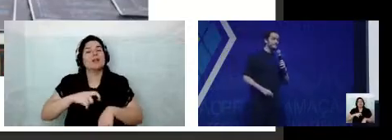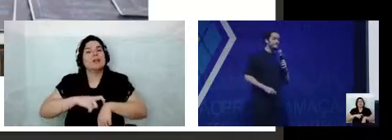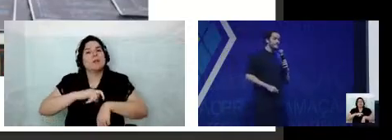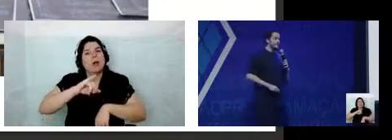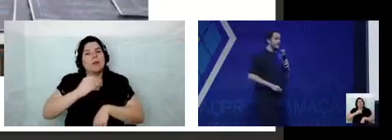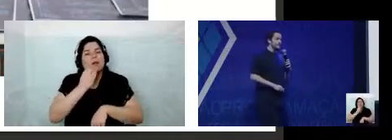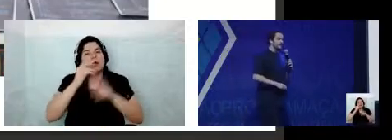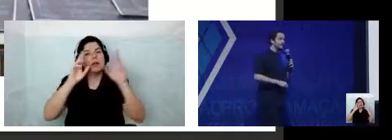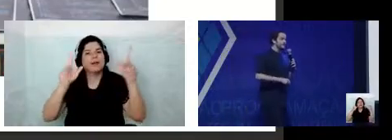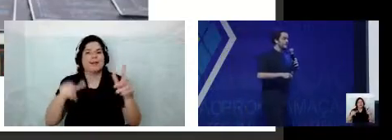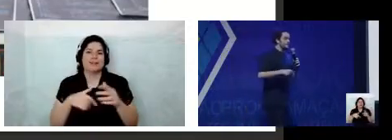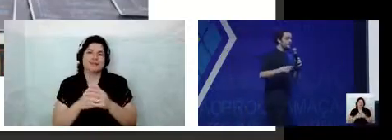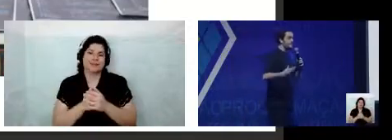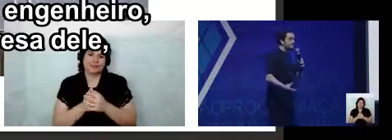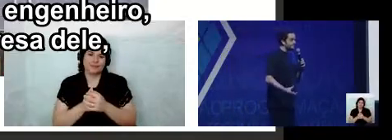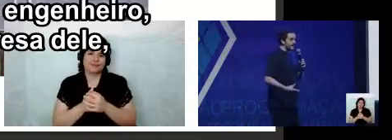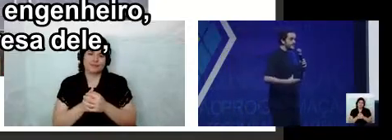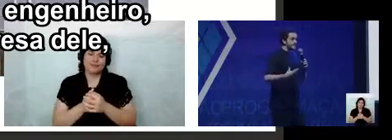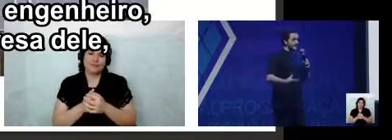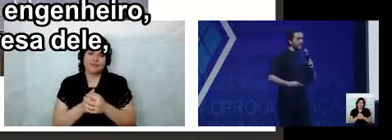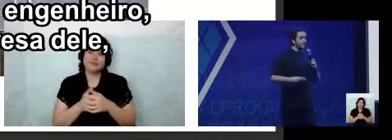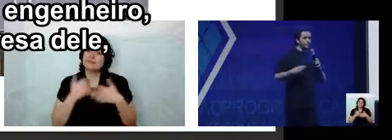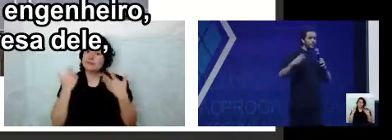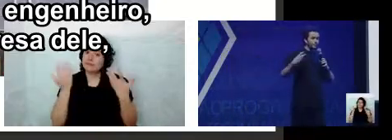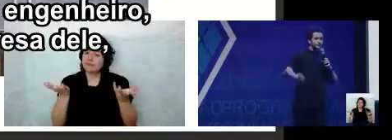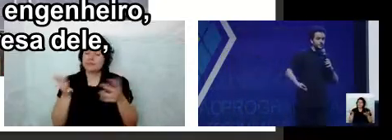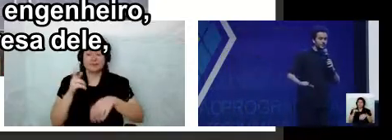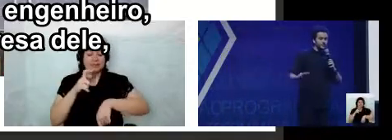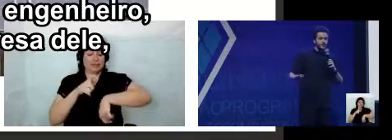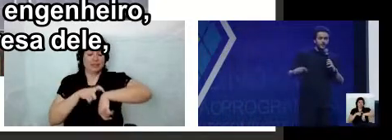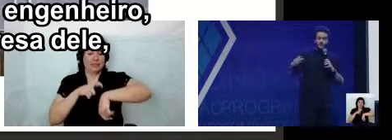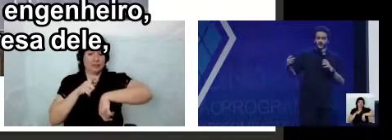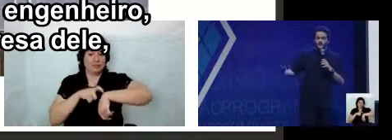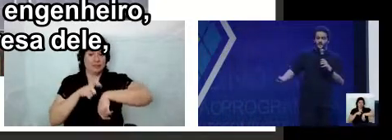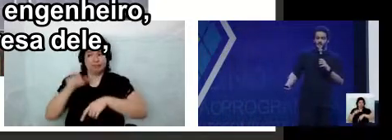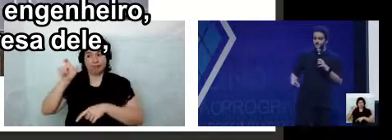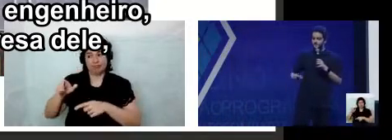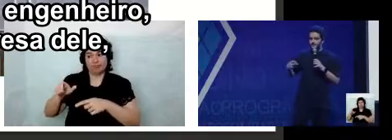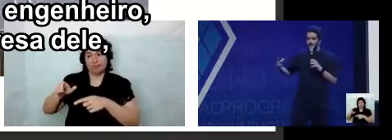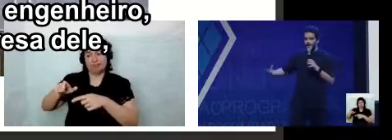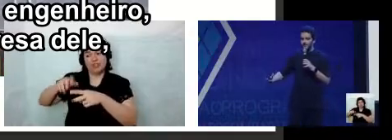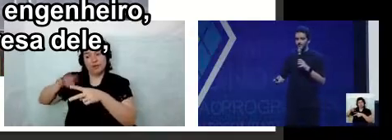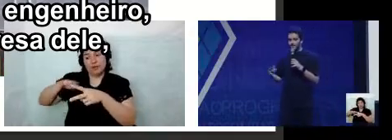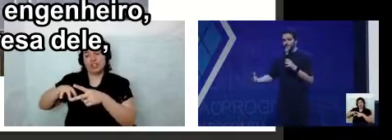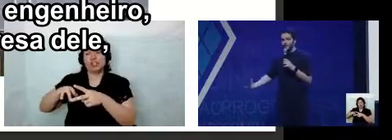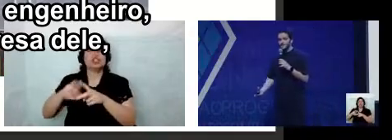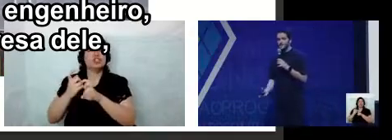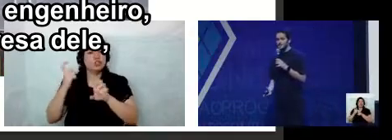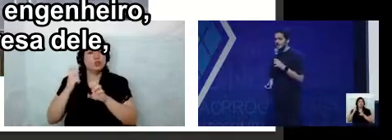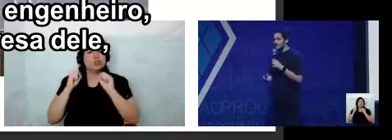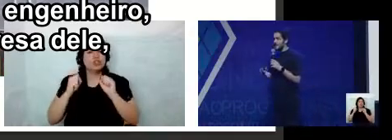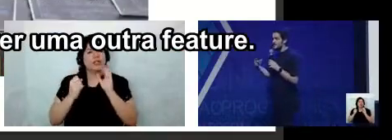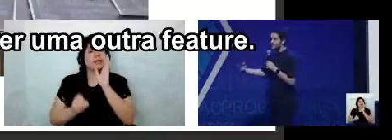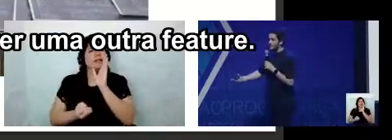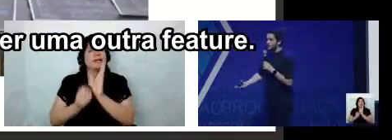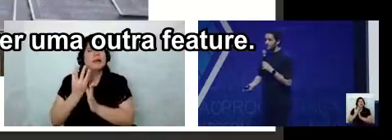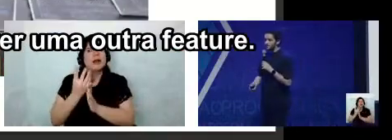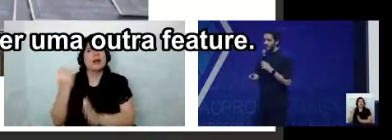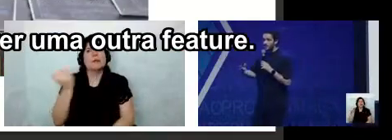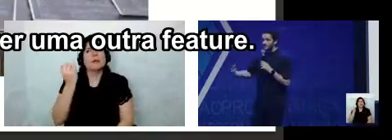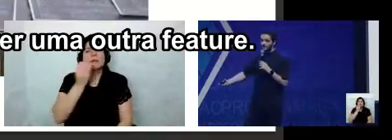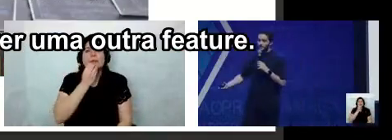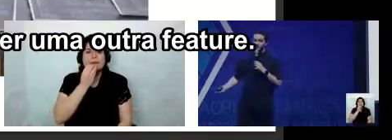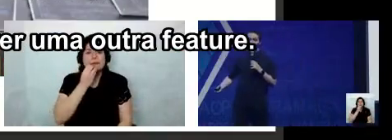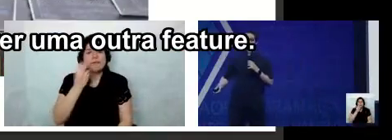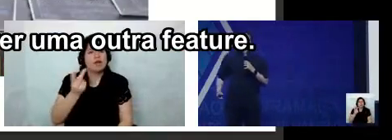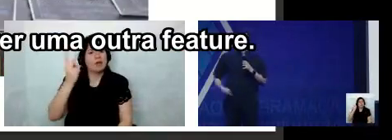Né? E esse tempo, o desenvolvedor, o engenheiro poderia... Criar valor para a empresa dele, desenvolver uma outra